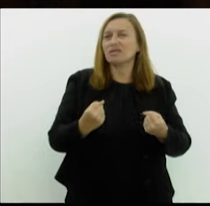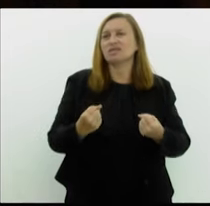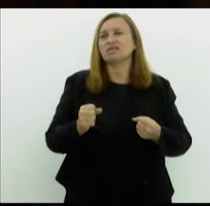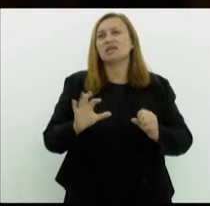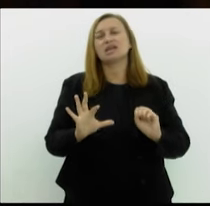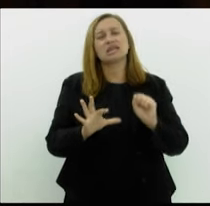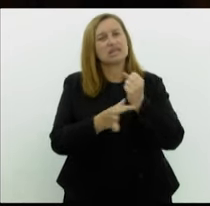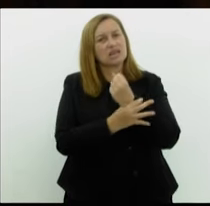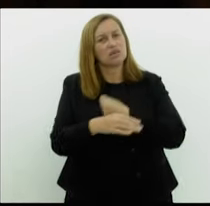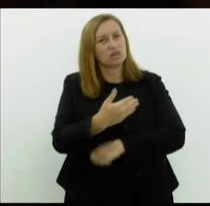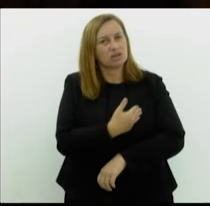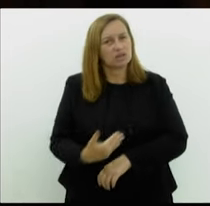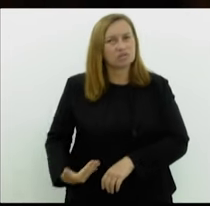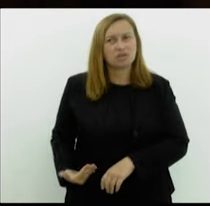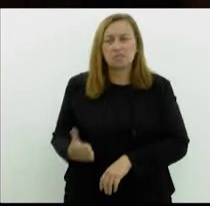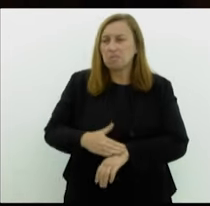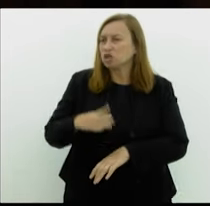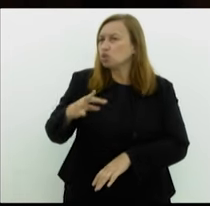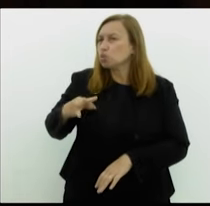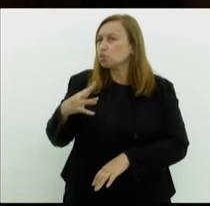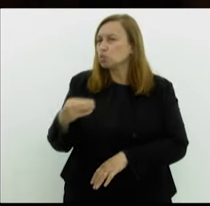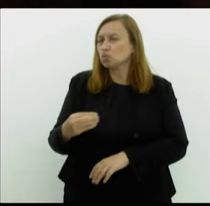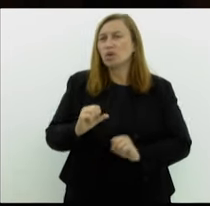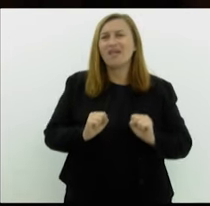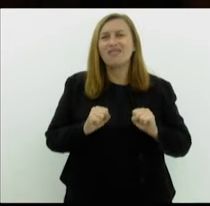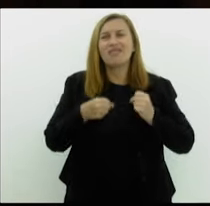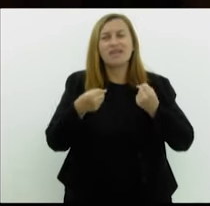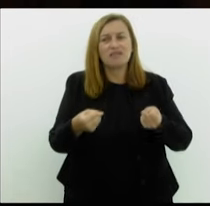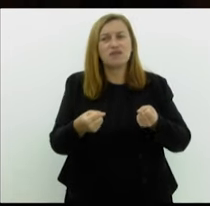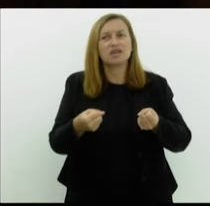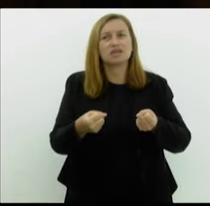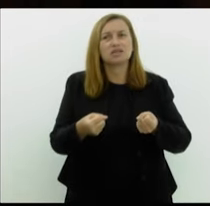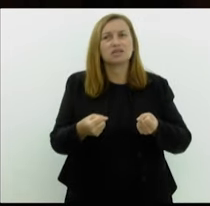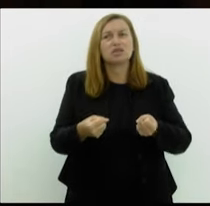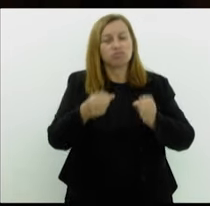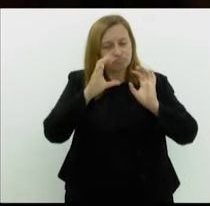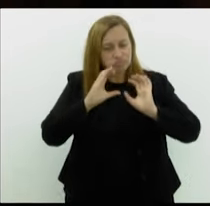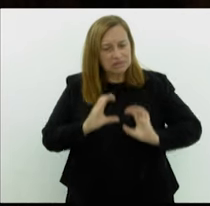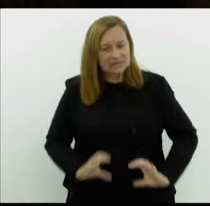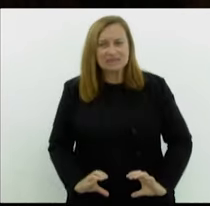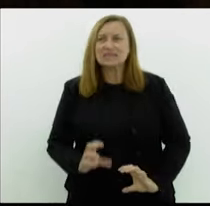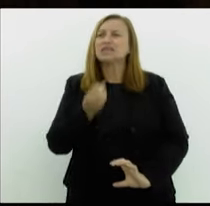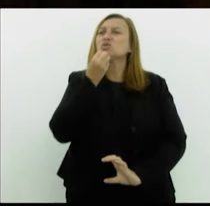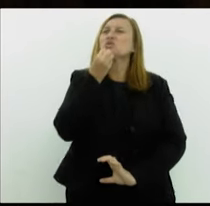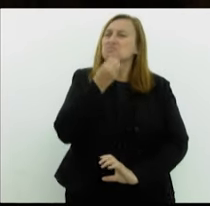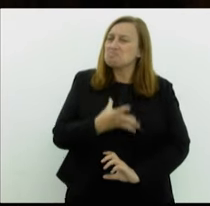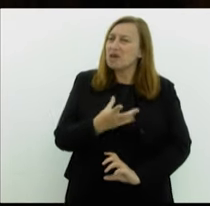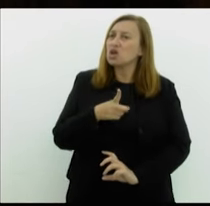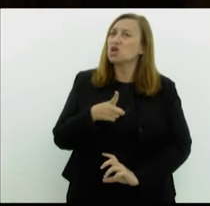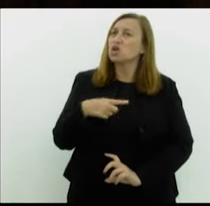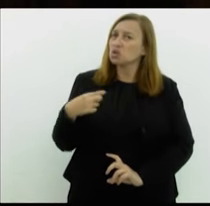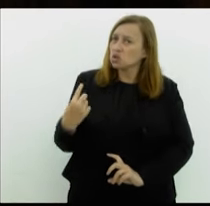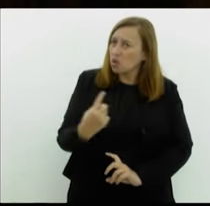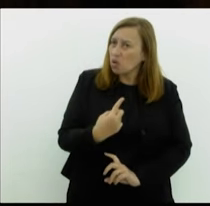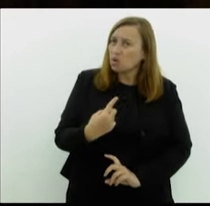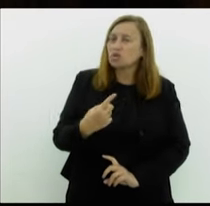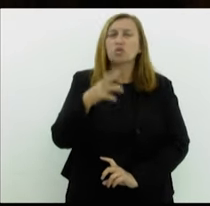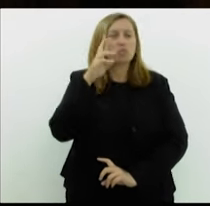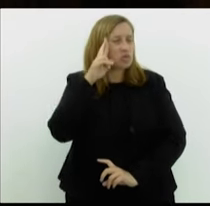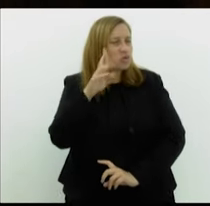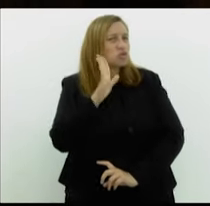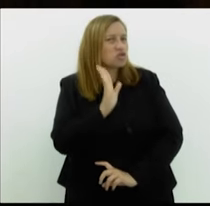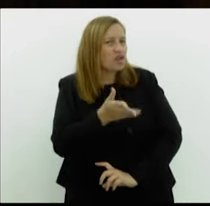segurança pública e, mais do que isso, a defesa ao cidadão de bem. Todos nós, como Vossa Excelência bem se